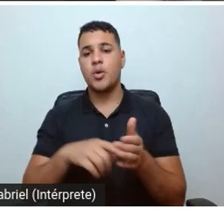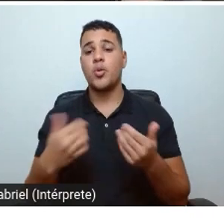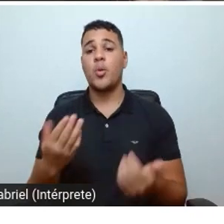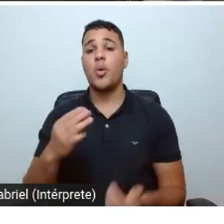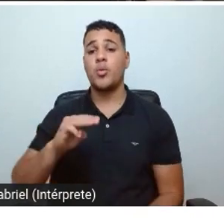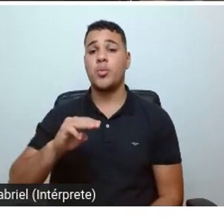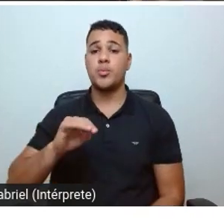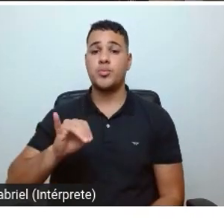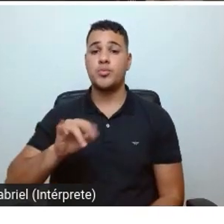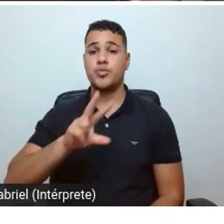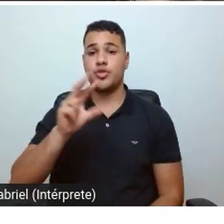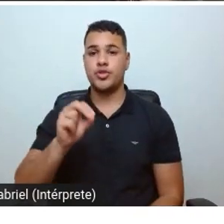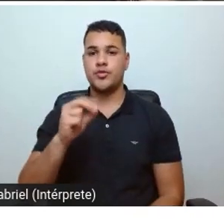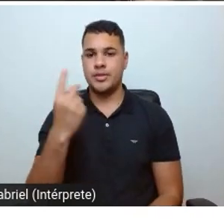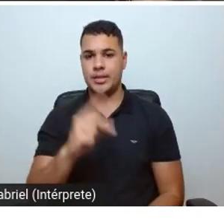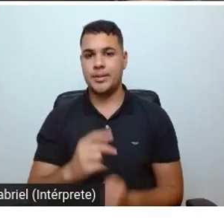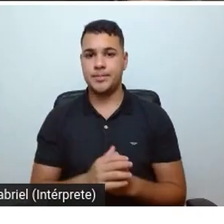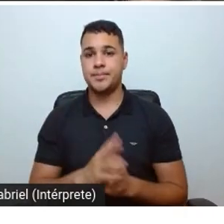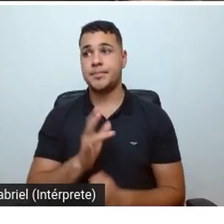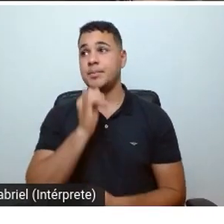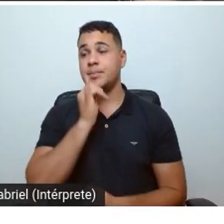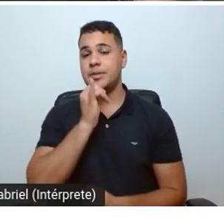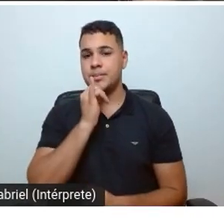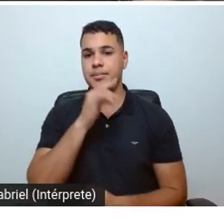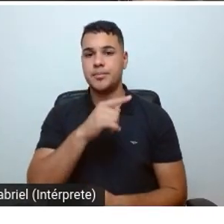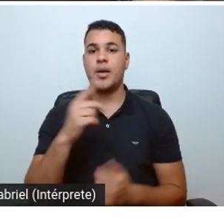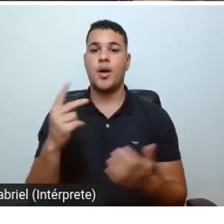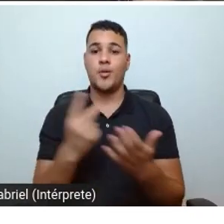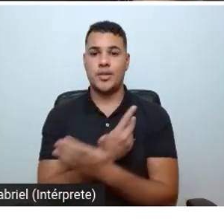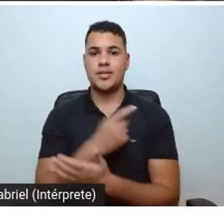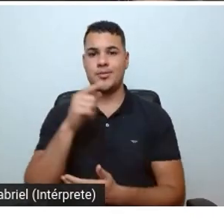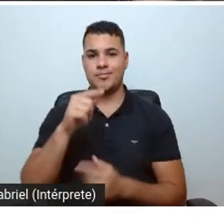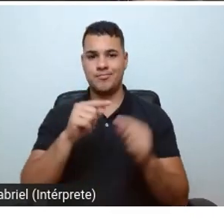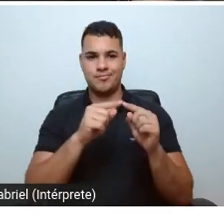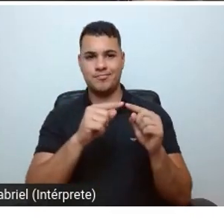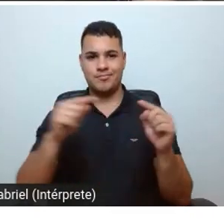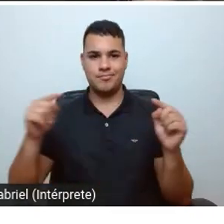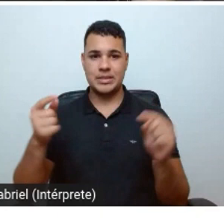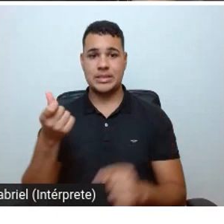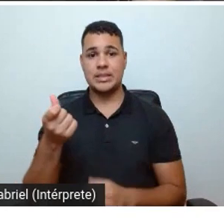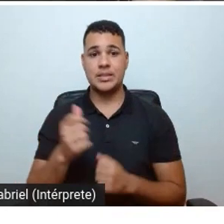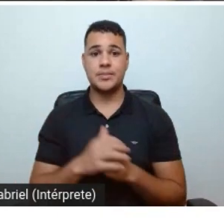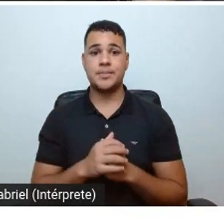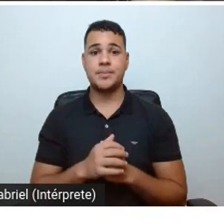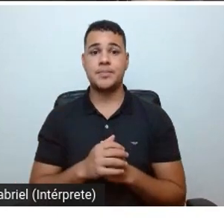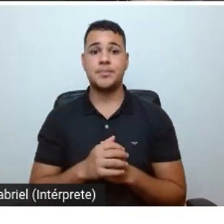e outra. Um exemplo aqui desse que foi com seis, né? A inteligência